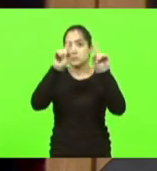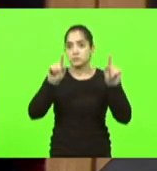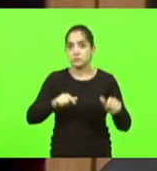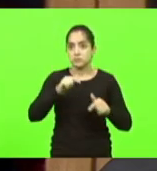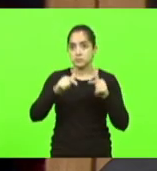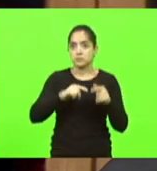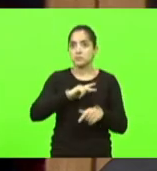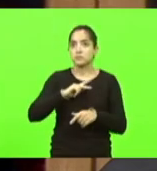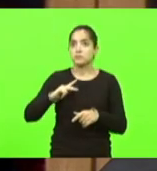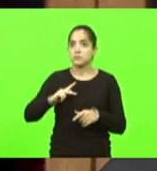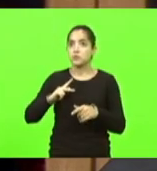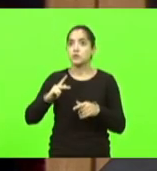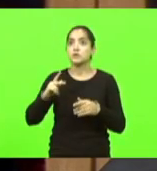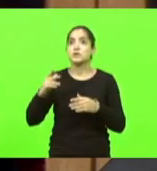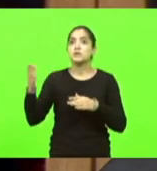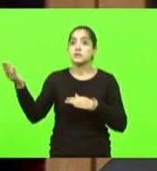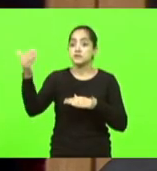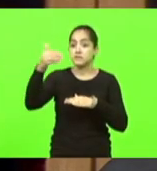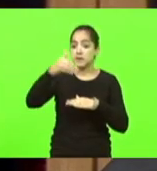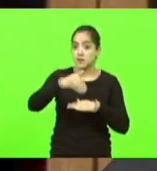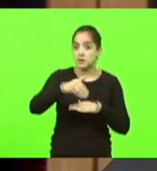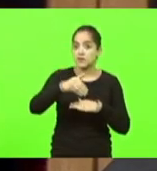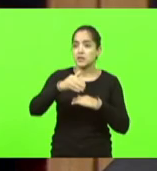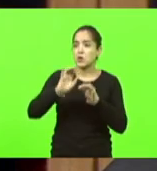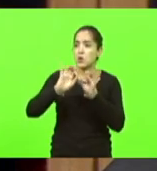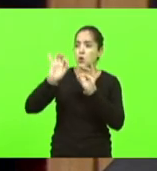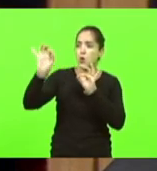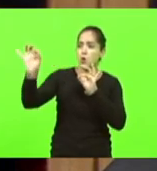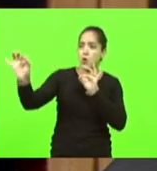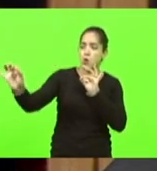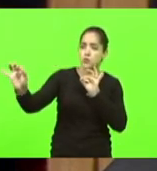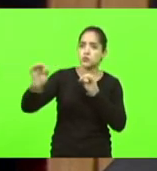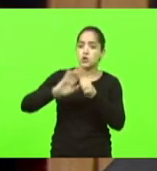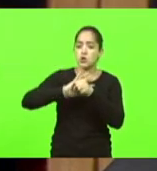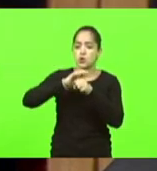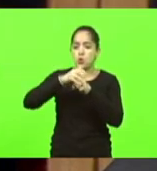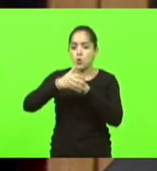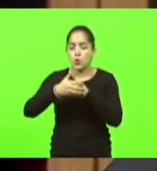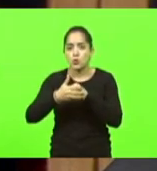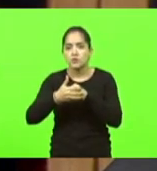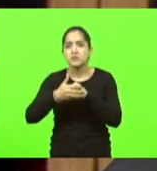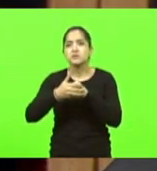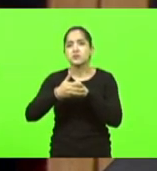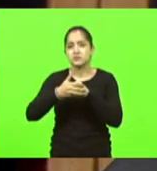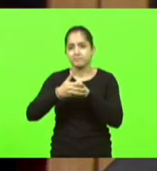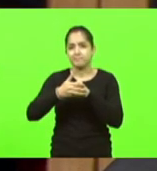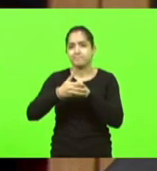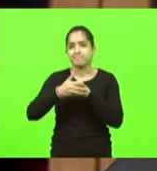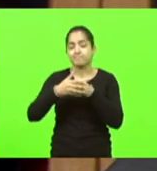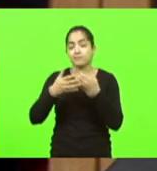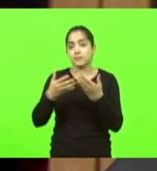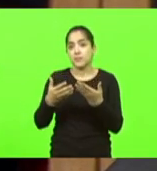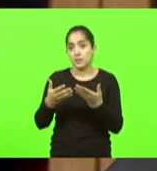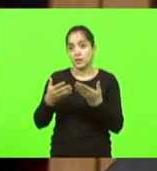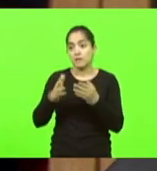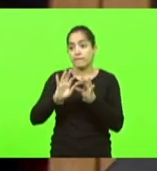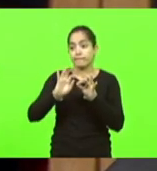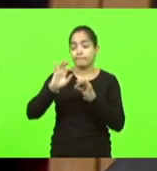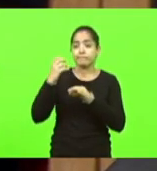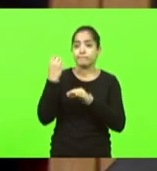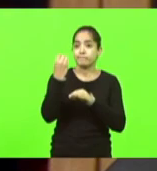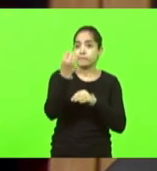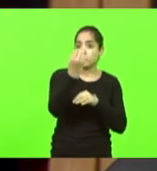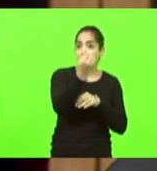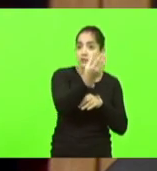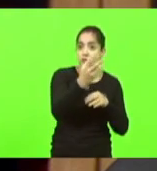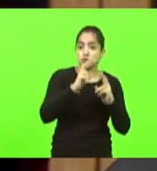públicos do estado que vieram de longe muitos passaram a noite viajando no onibus de um presidente e eu compreendo